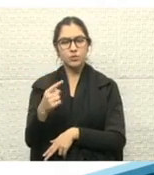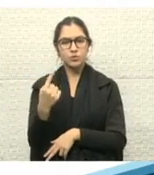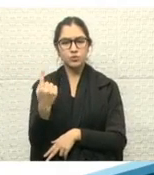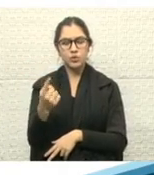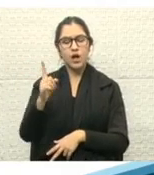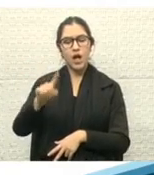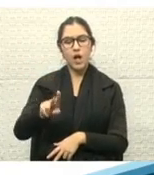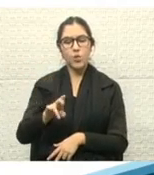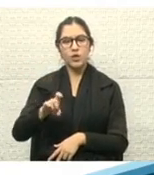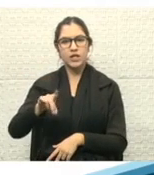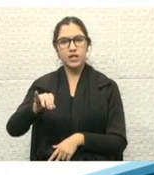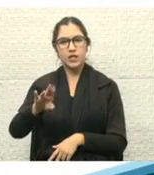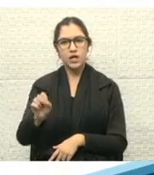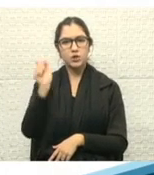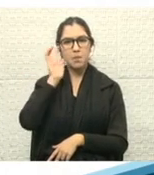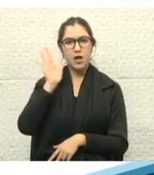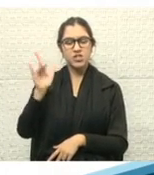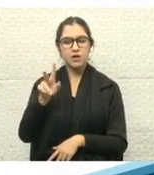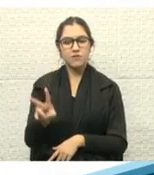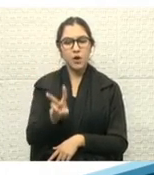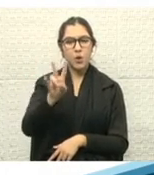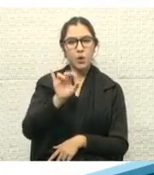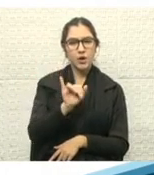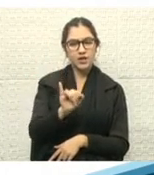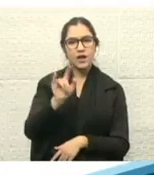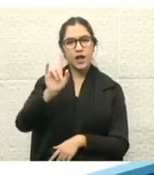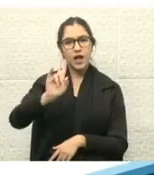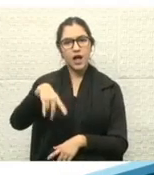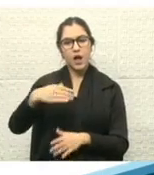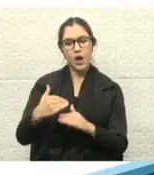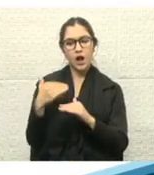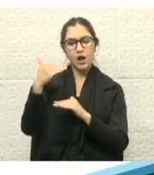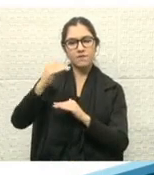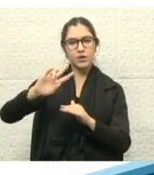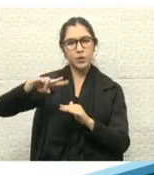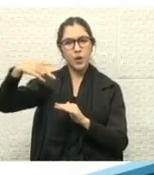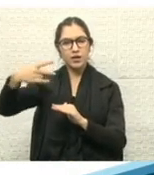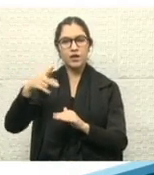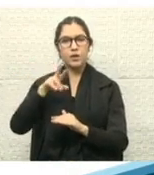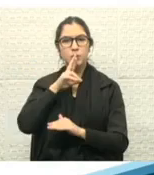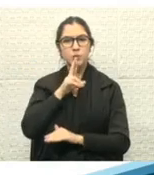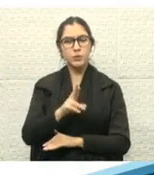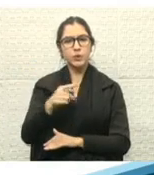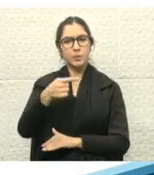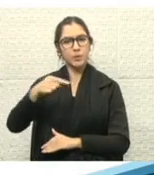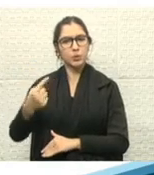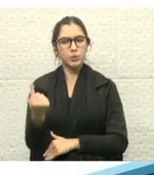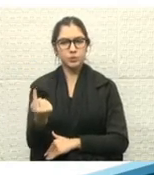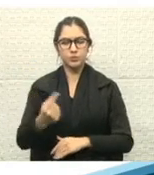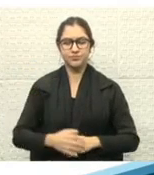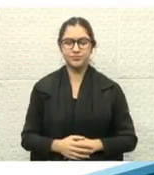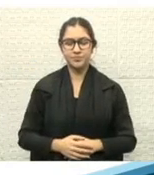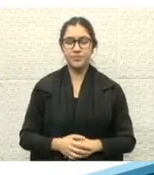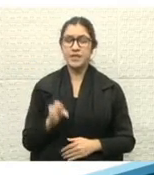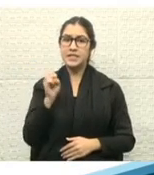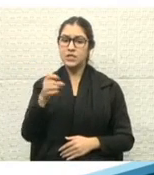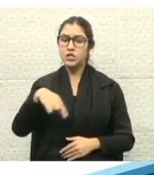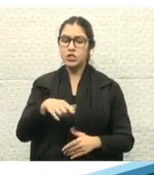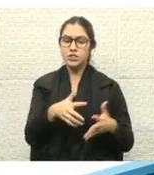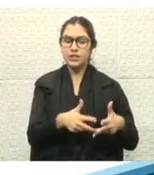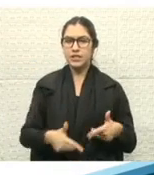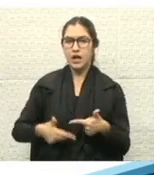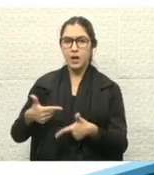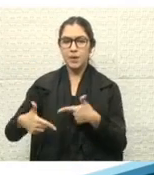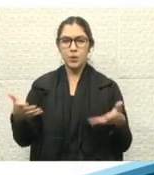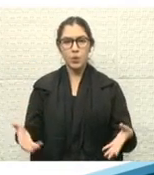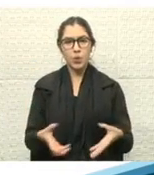a unidade imaginária é esse valor I, que ao ser elevado ao quadrado resulta em menos 1. Se nós estivéssemos trabalhando